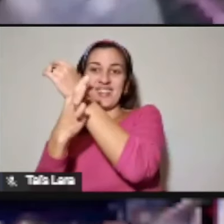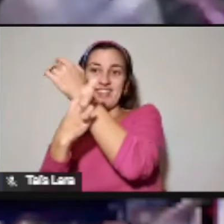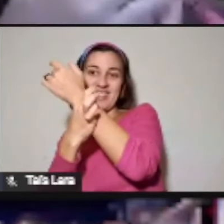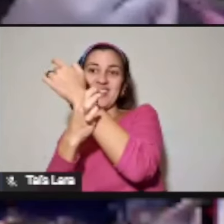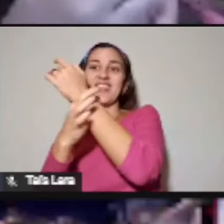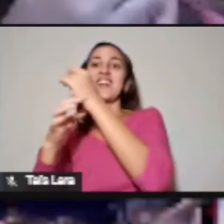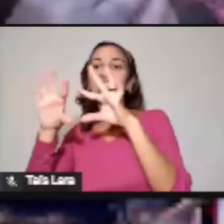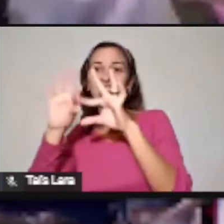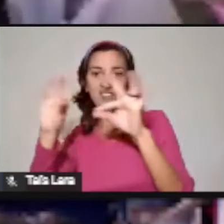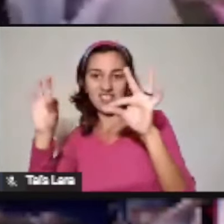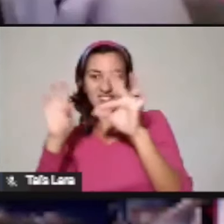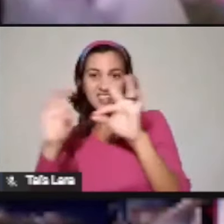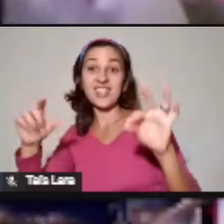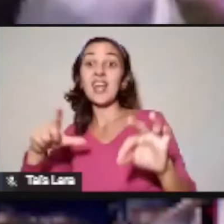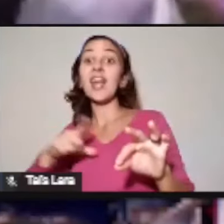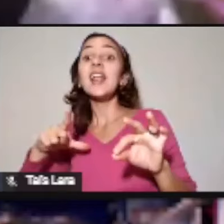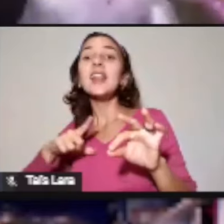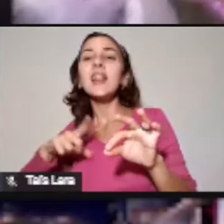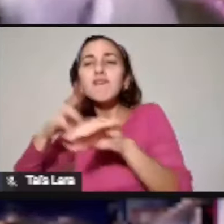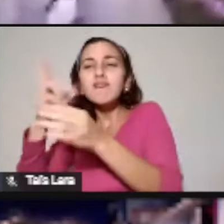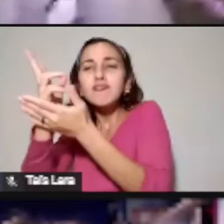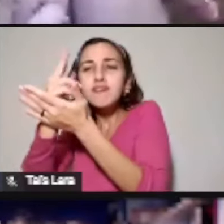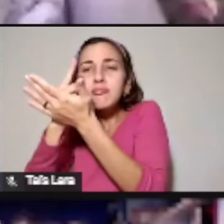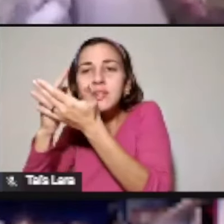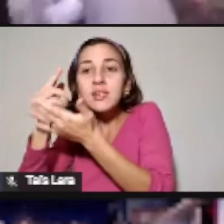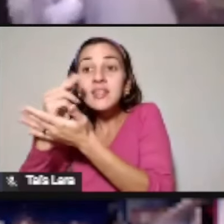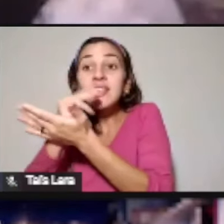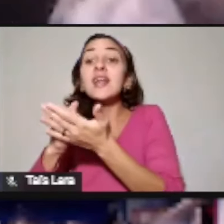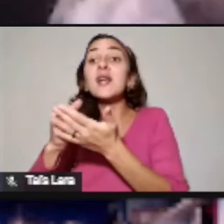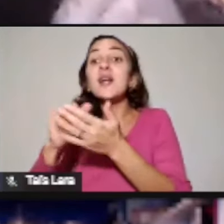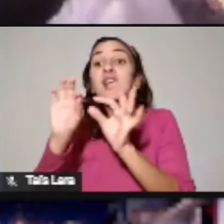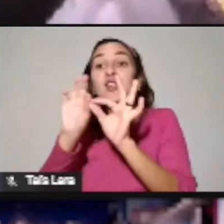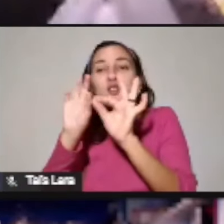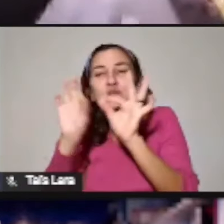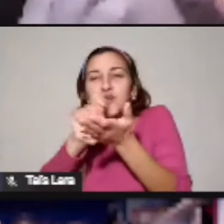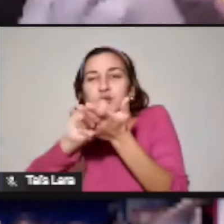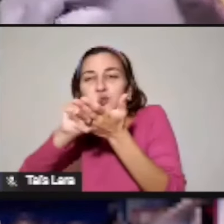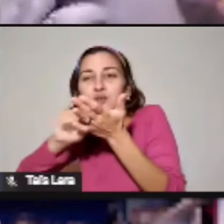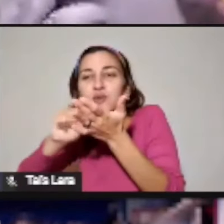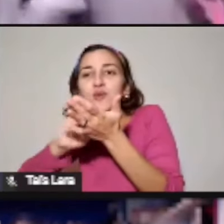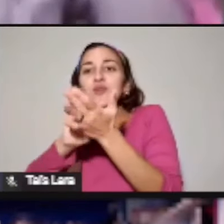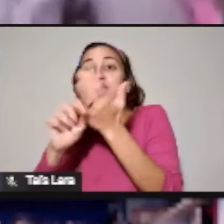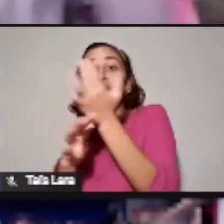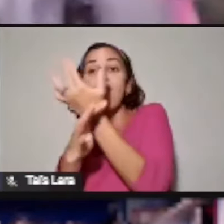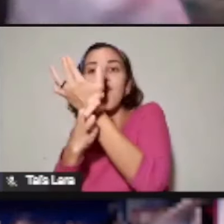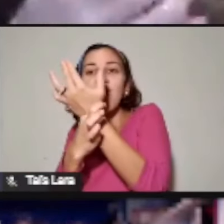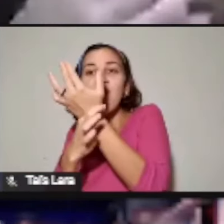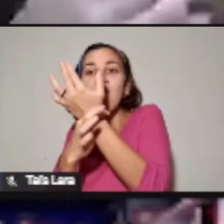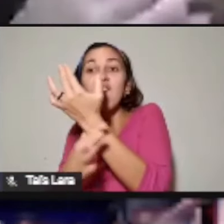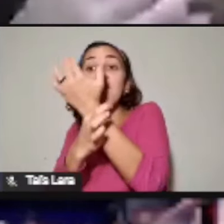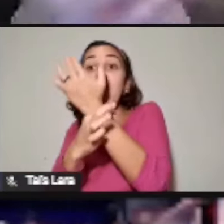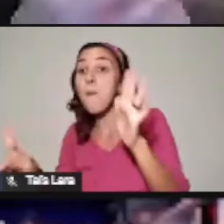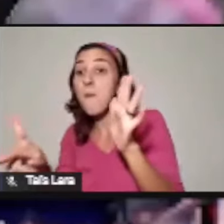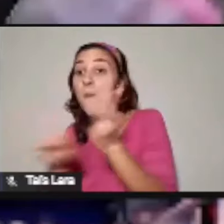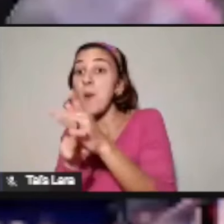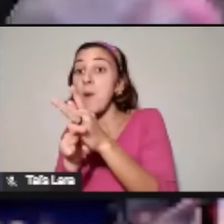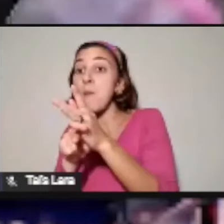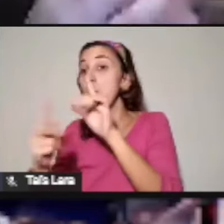têm símbolos, tá? Está escrito fitinha da proteção e a gente vai falar quais são esses símbolos, tá? Tanto para quem está